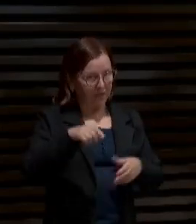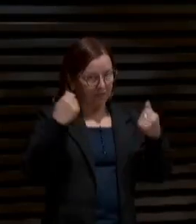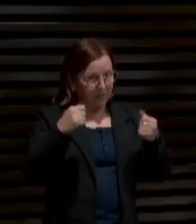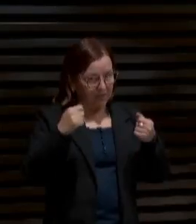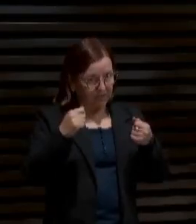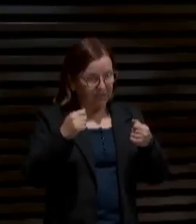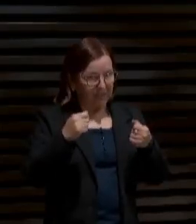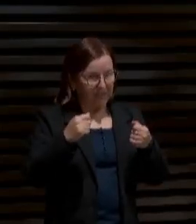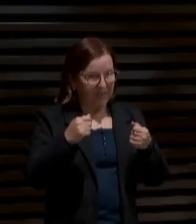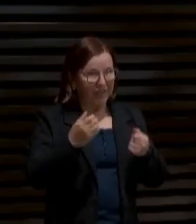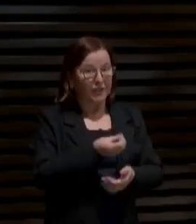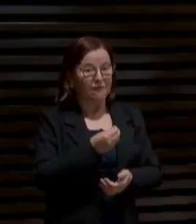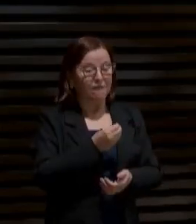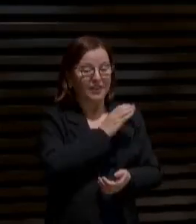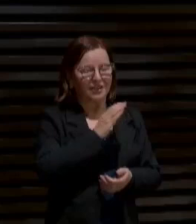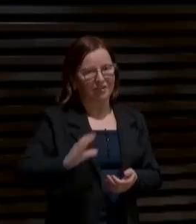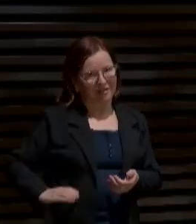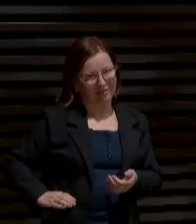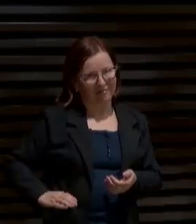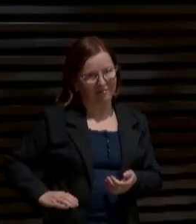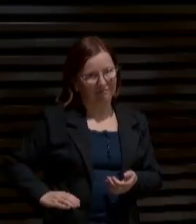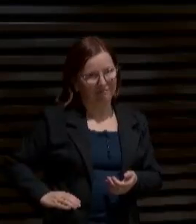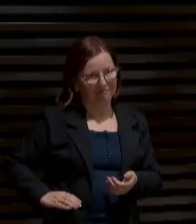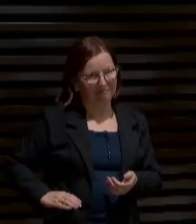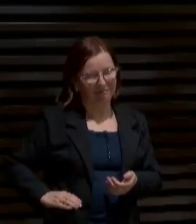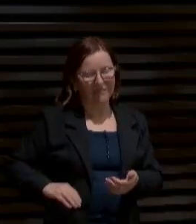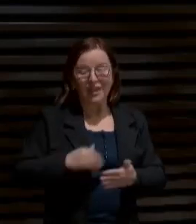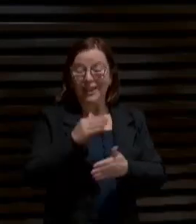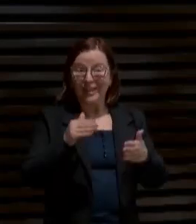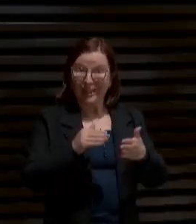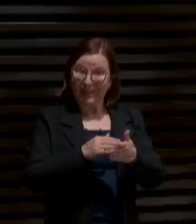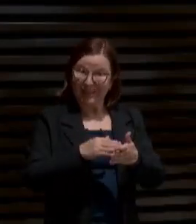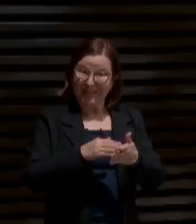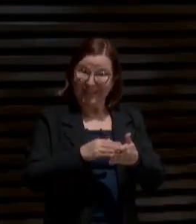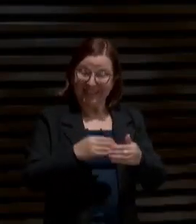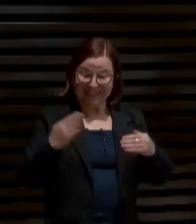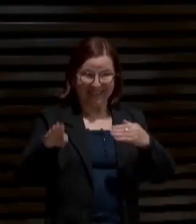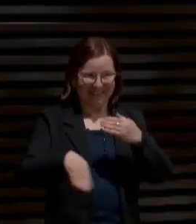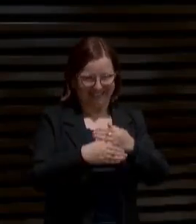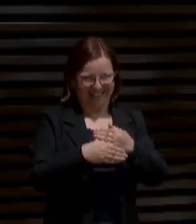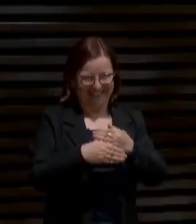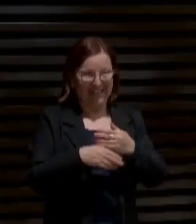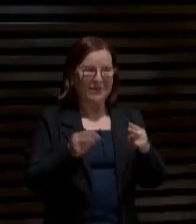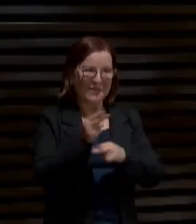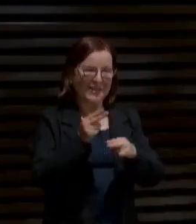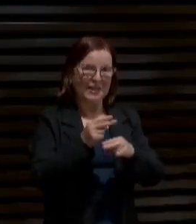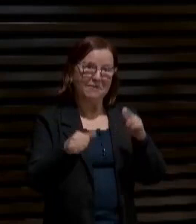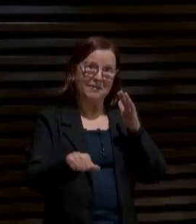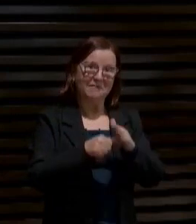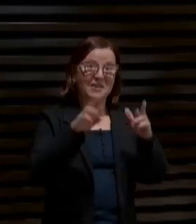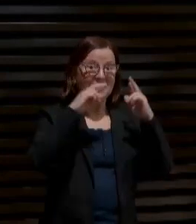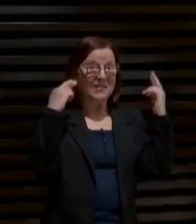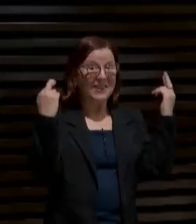se precisar vida de Cristo e as demais coisas nos serão acrescentadas buscar primeiro o reino de Deus então você